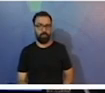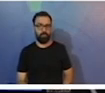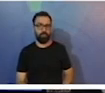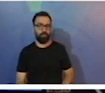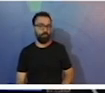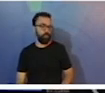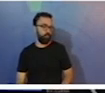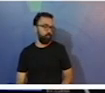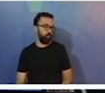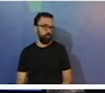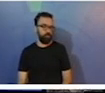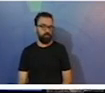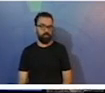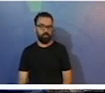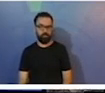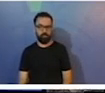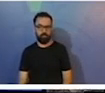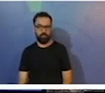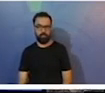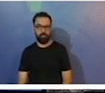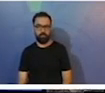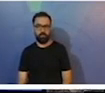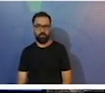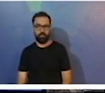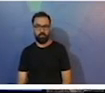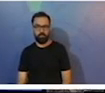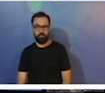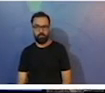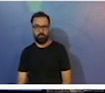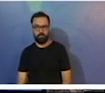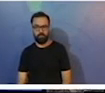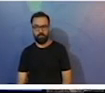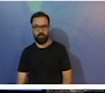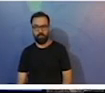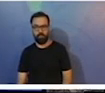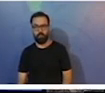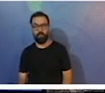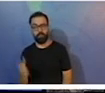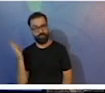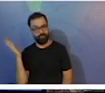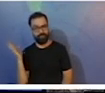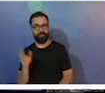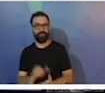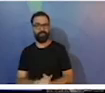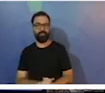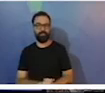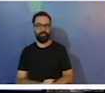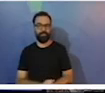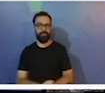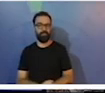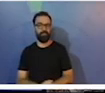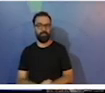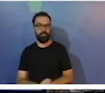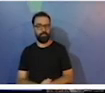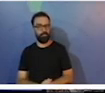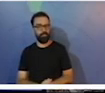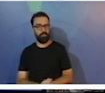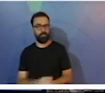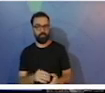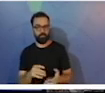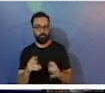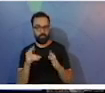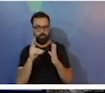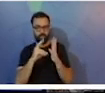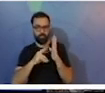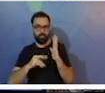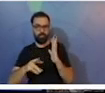não está riscado, só nos mapas, mas em homenagem, a linha passa exatamente aqui. Então, eles representaram no